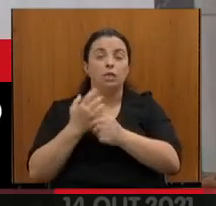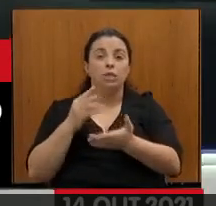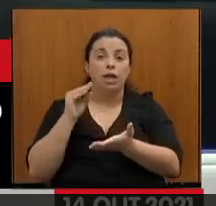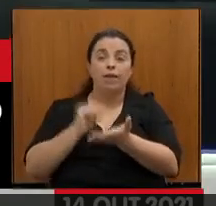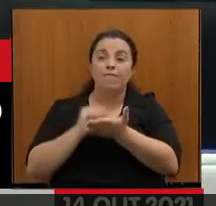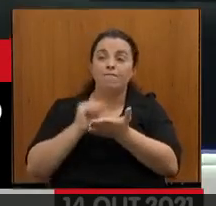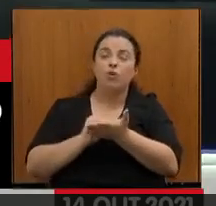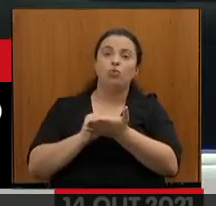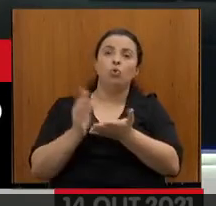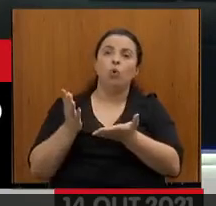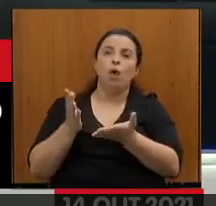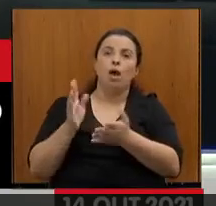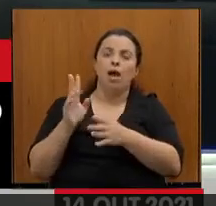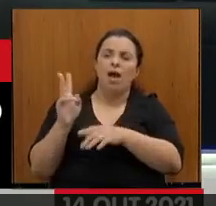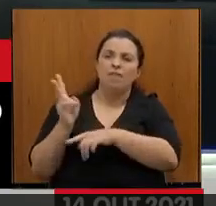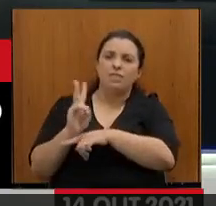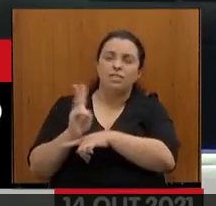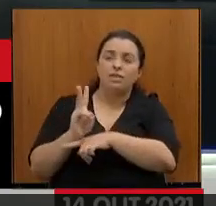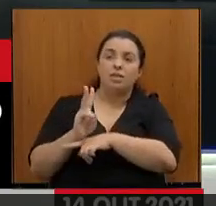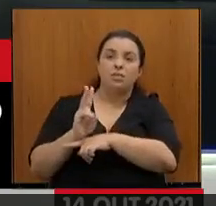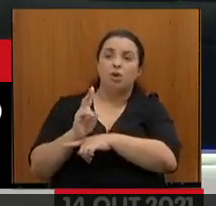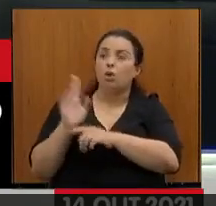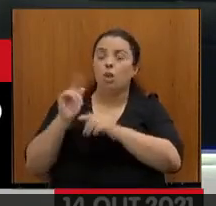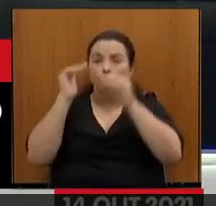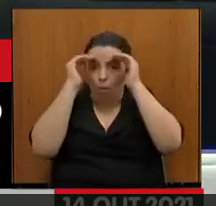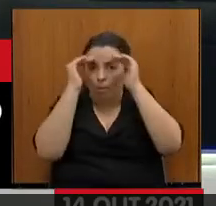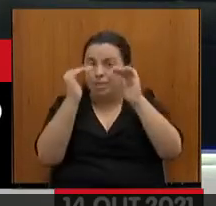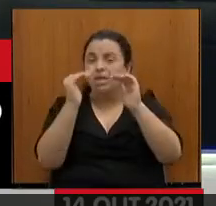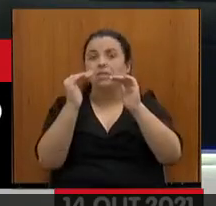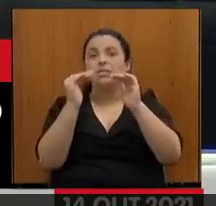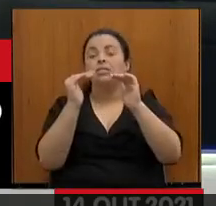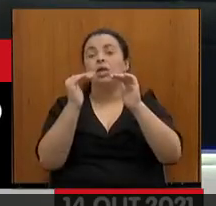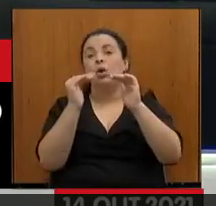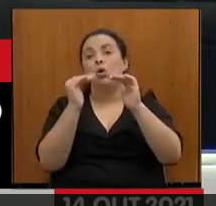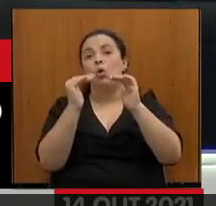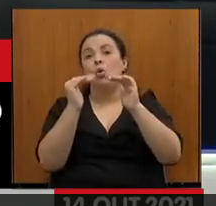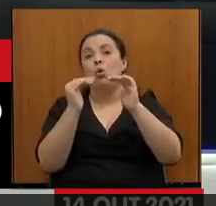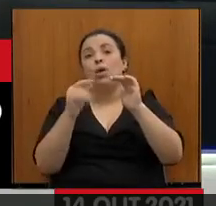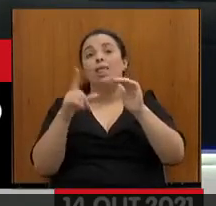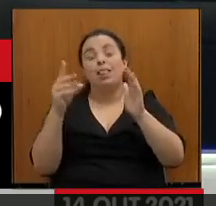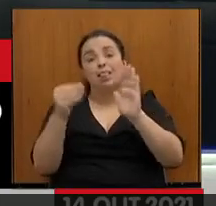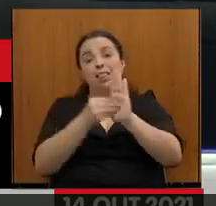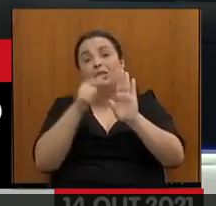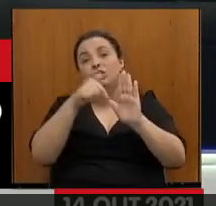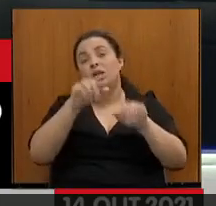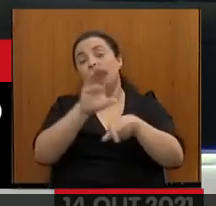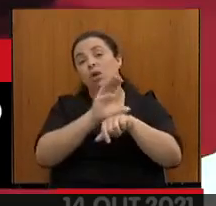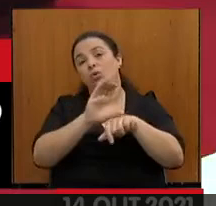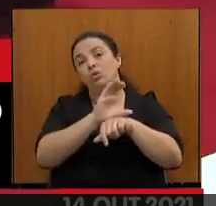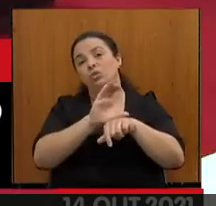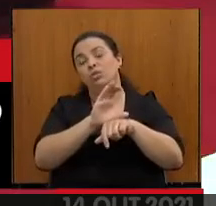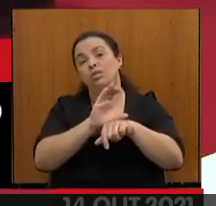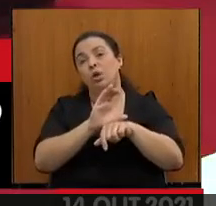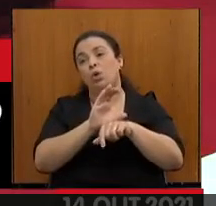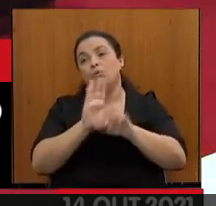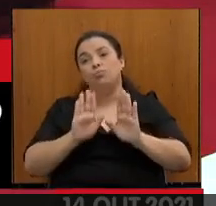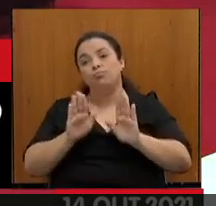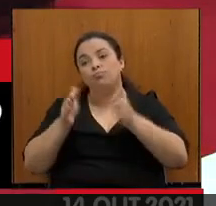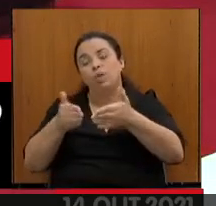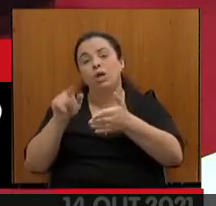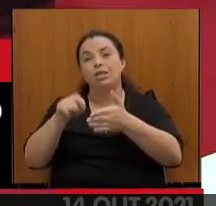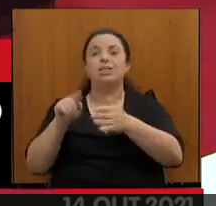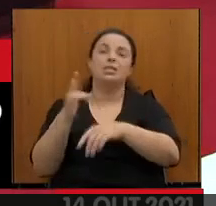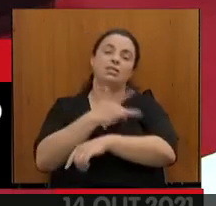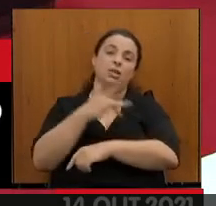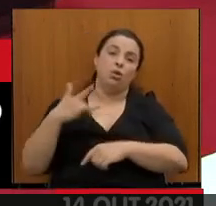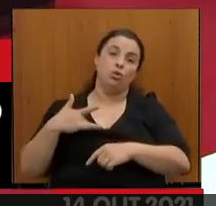se cumprir o mínimo constitucional da área da saúde, e que agora, por cobrança desta casa, pela